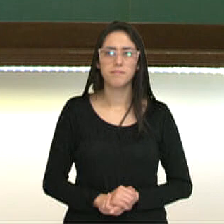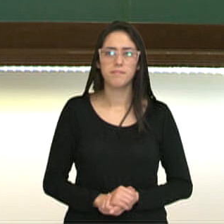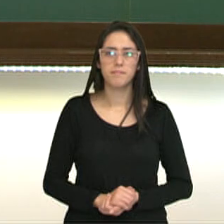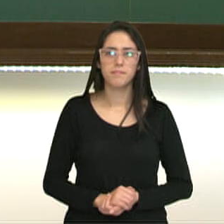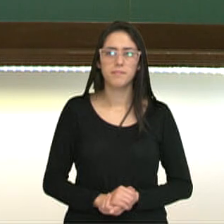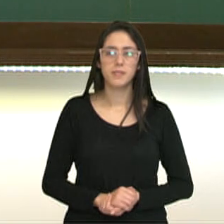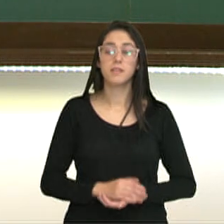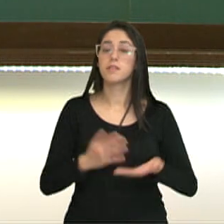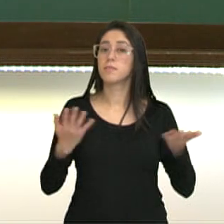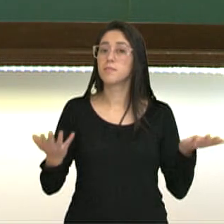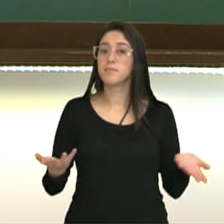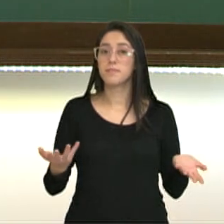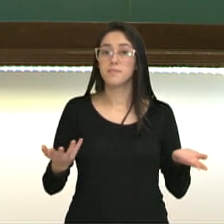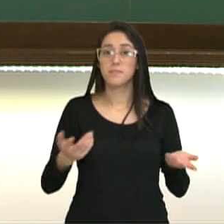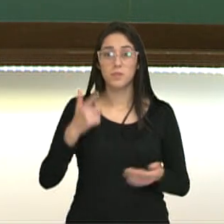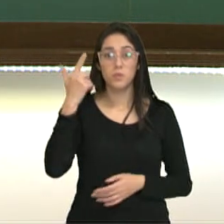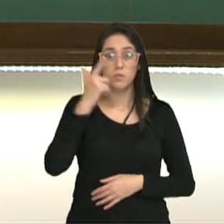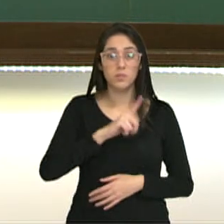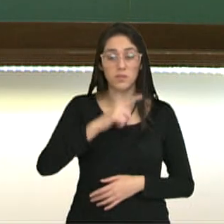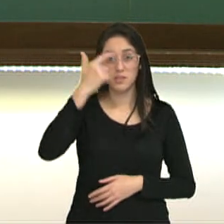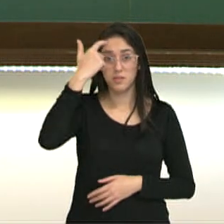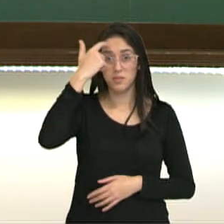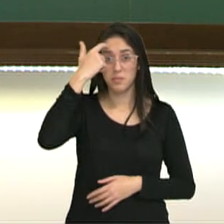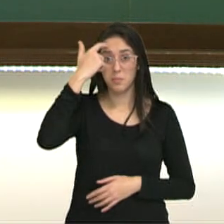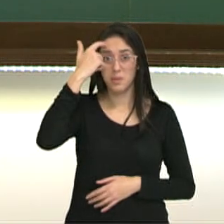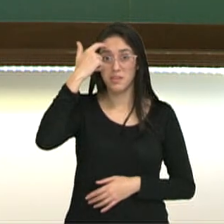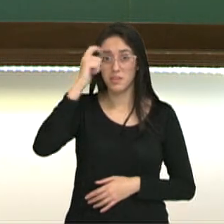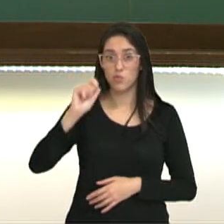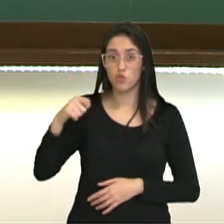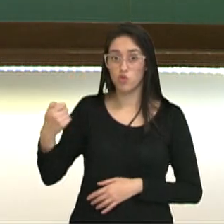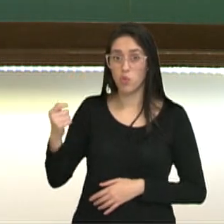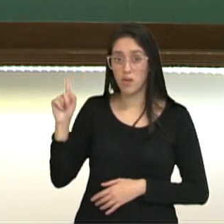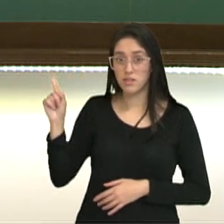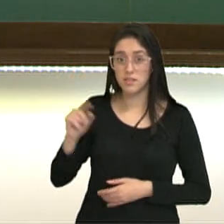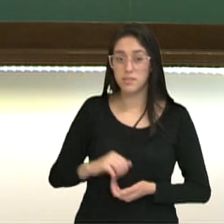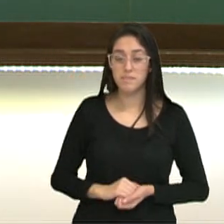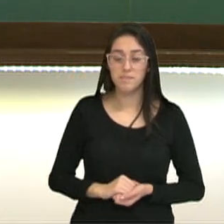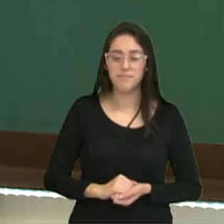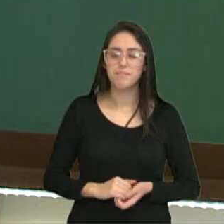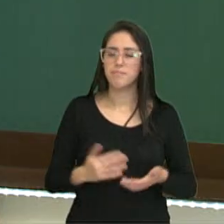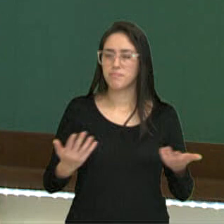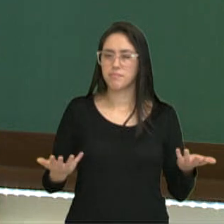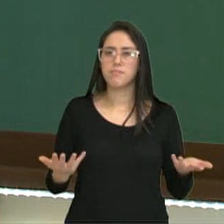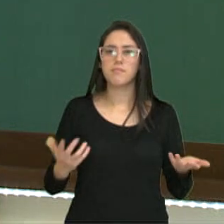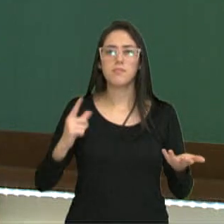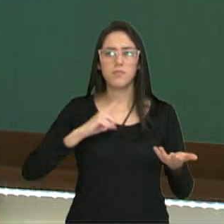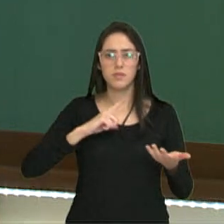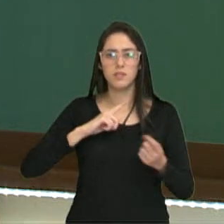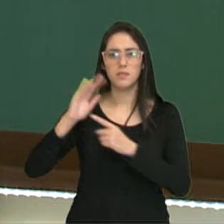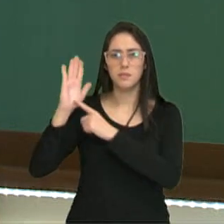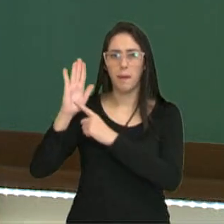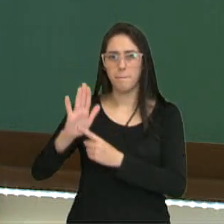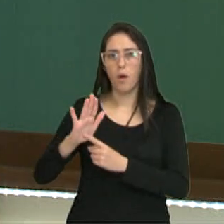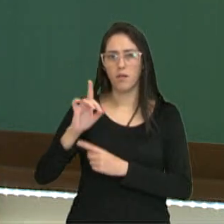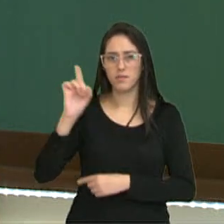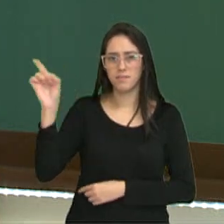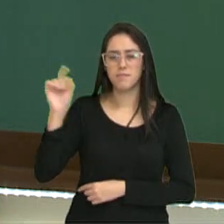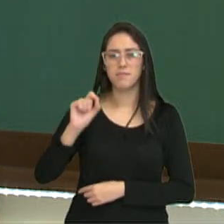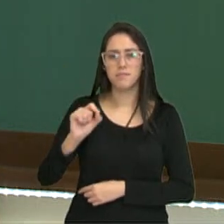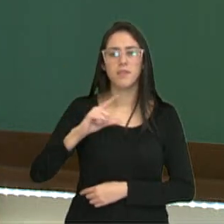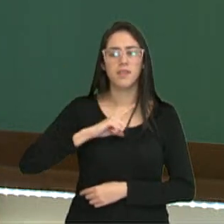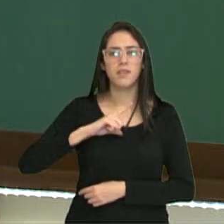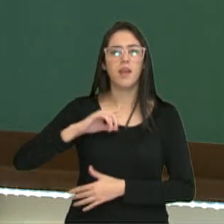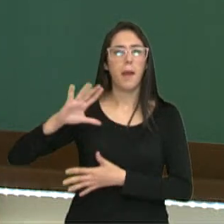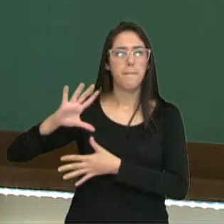E então, conseguiram pensar aí um pouquinho nessa questão? Olha, aqui está mostrando, né? Aqui tem um